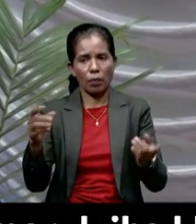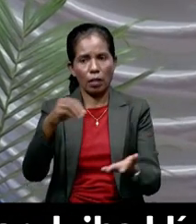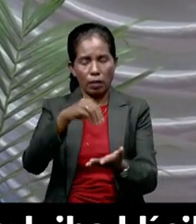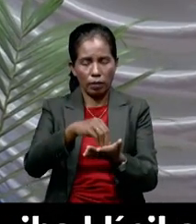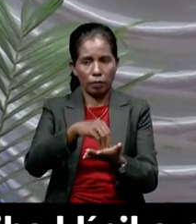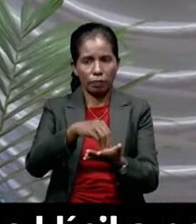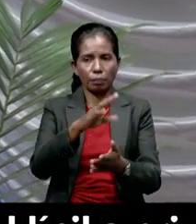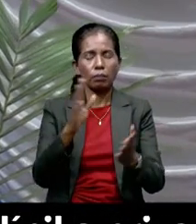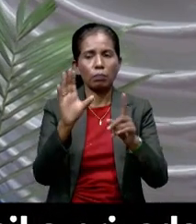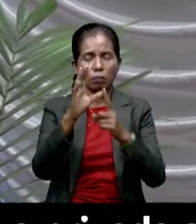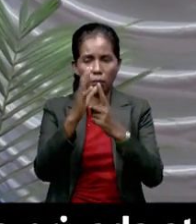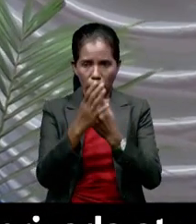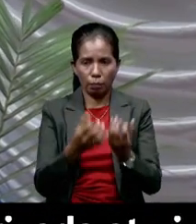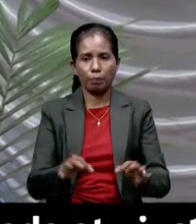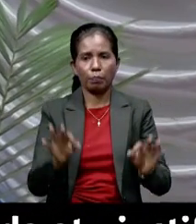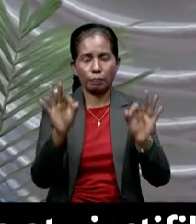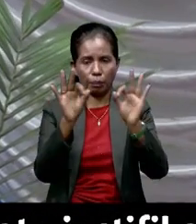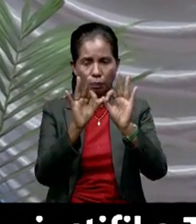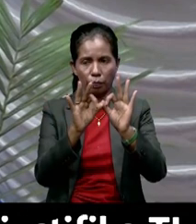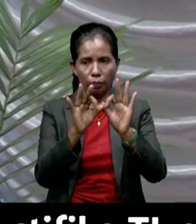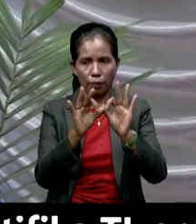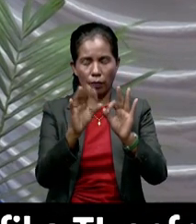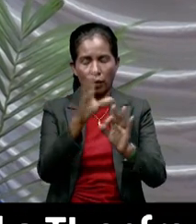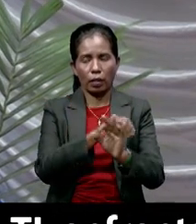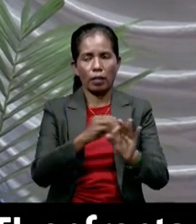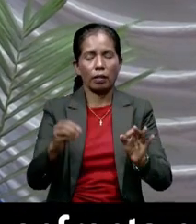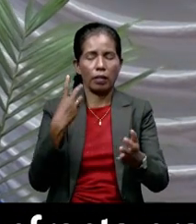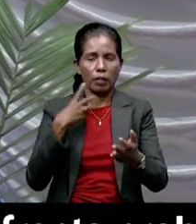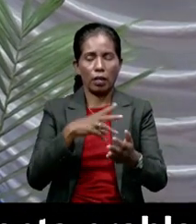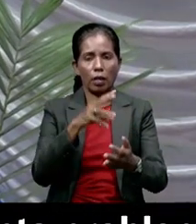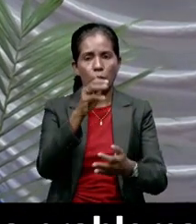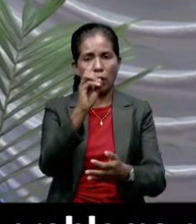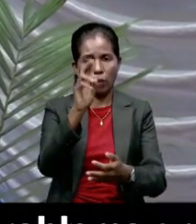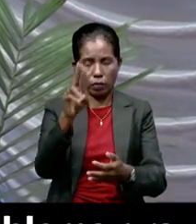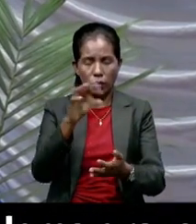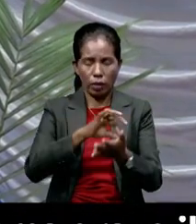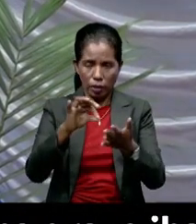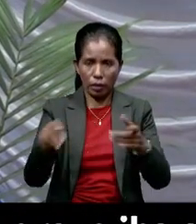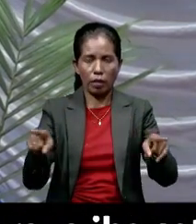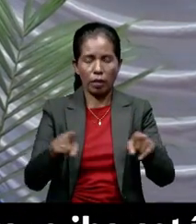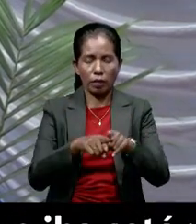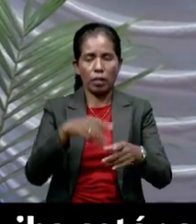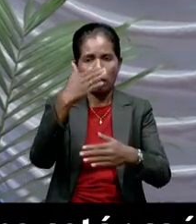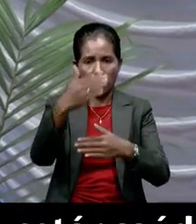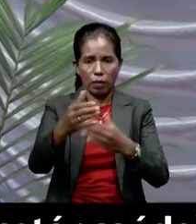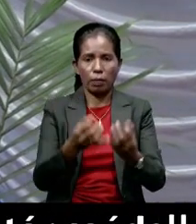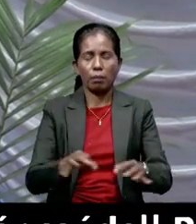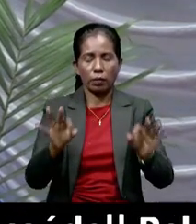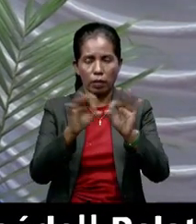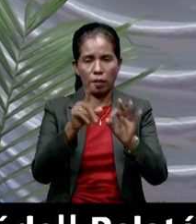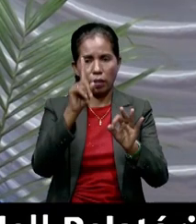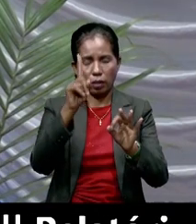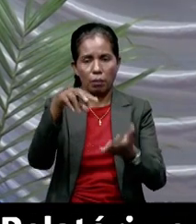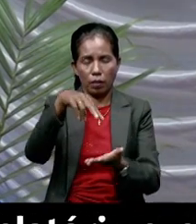preservação cultural mais importante. Memorandum nebe foi assina. Anes um passo importante ida nebe,